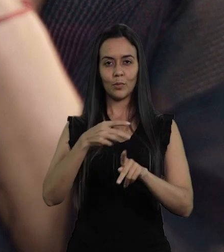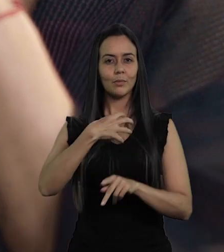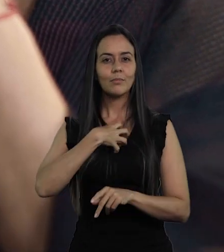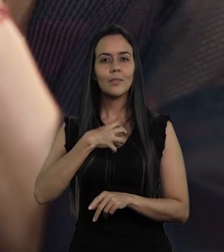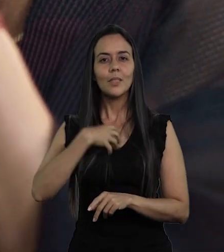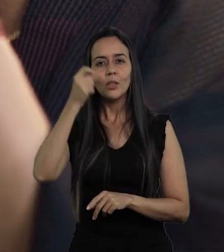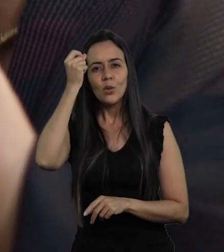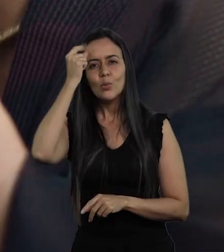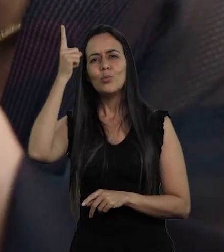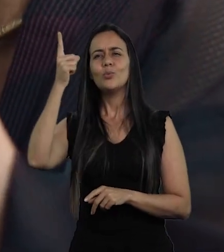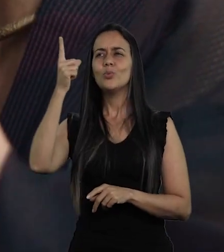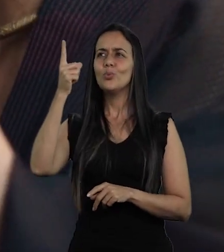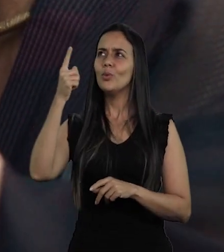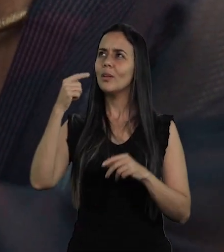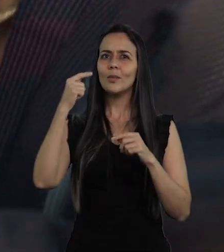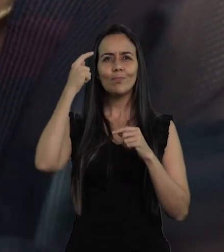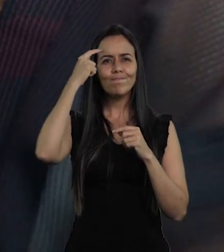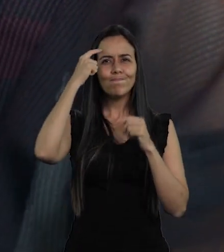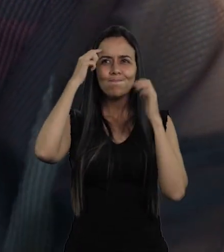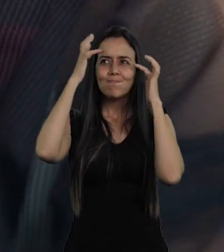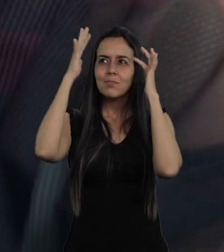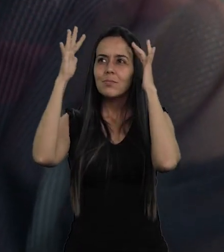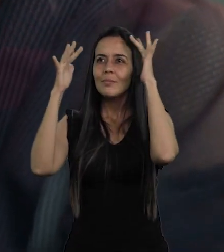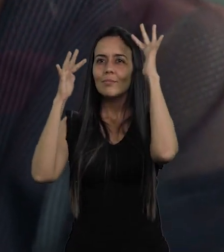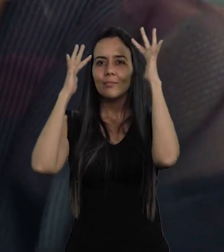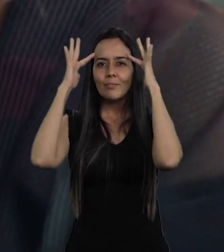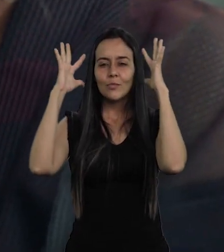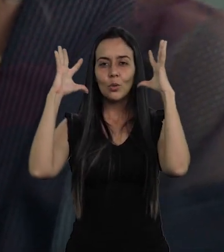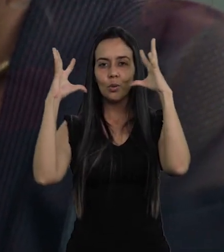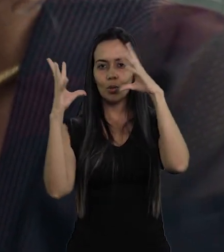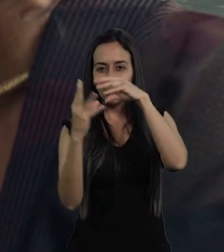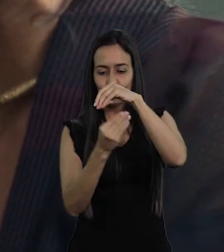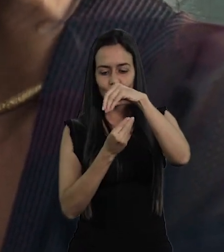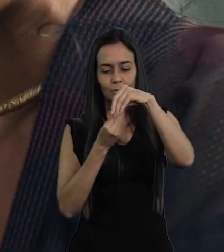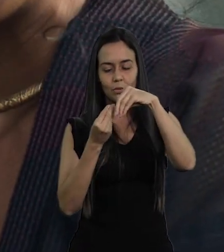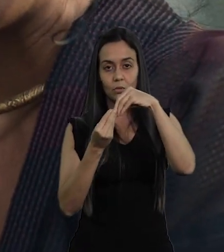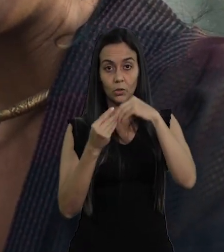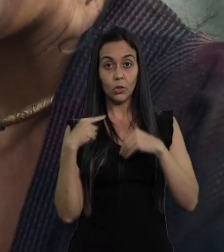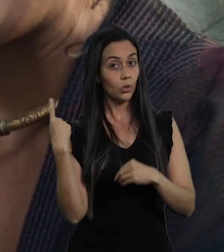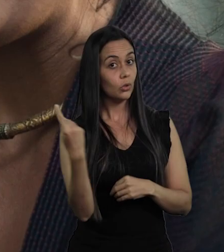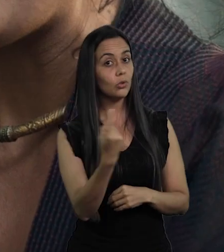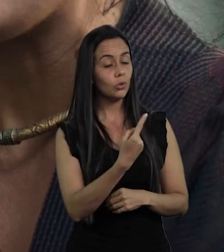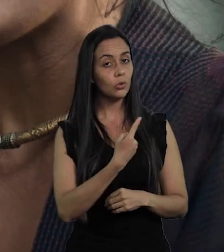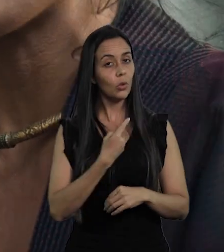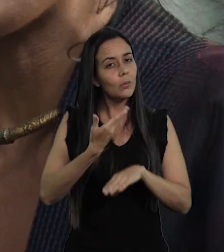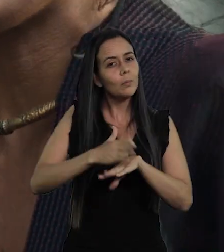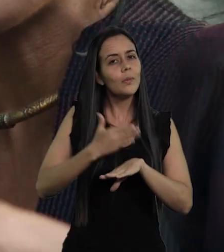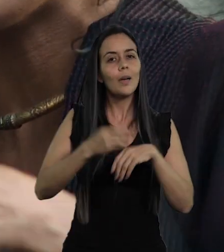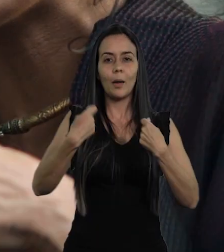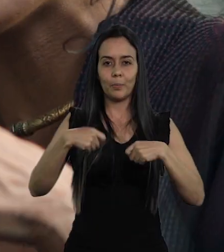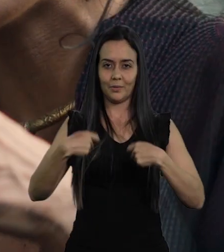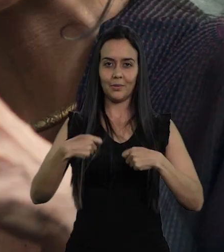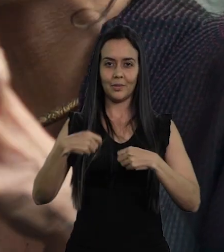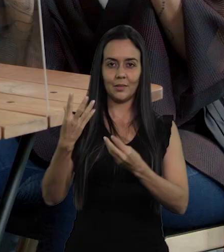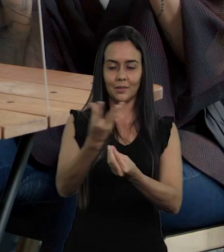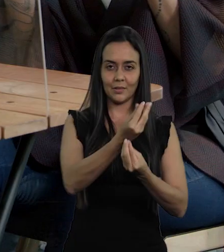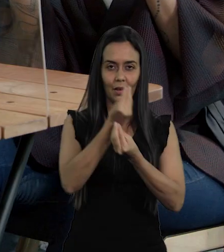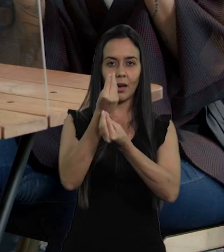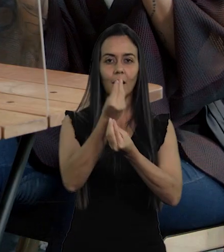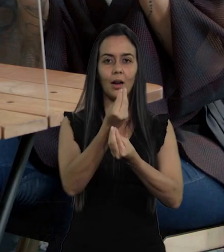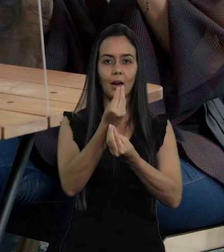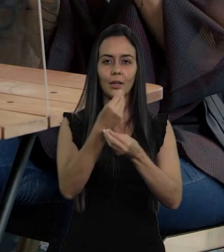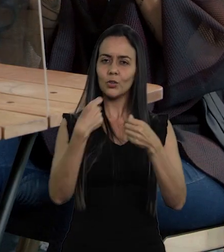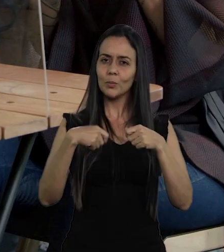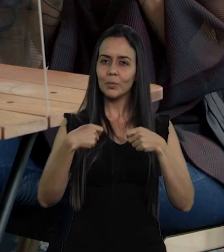de condicionantes no seu olhar. E eu sinto que o nosso exercício como artistas é ter uma visão mais